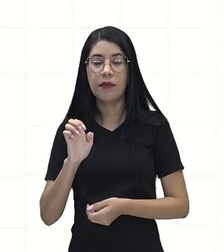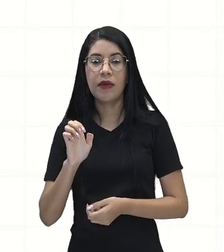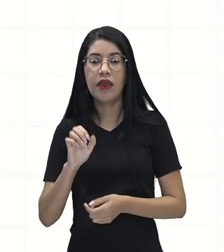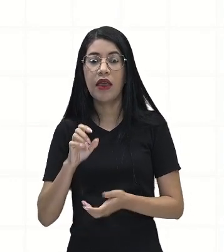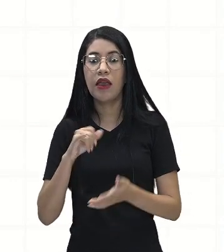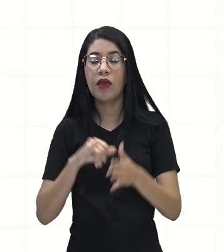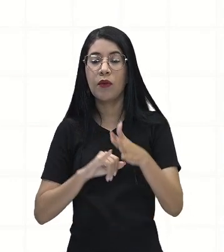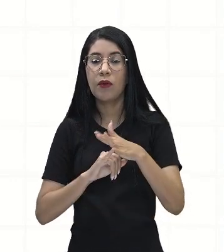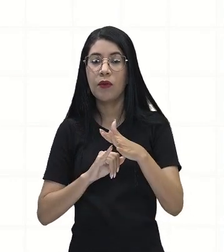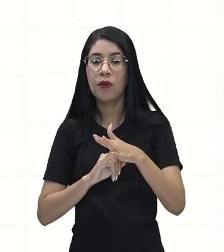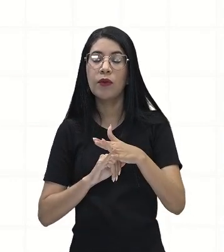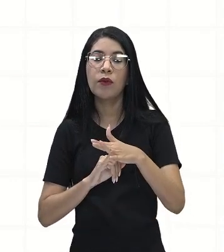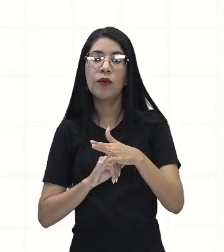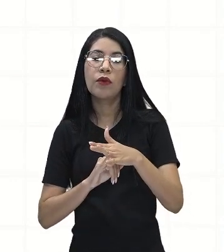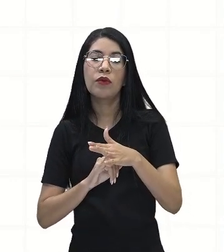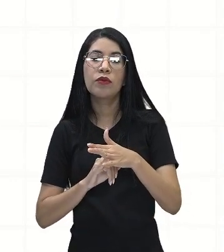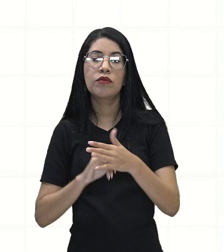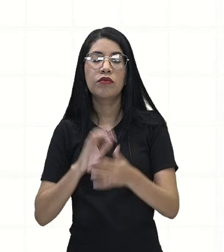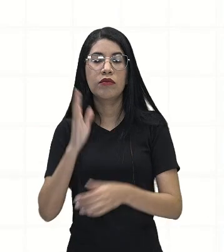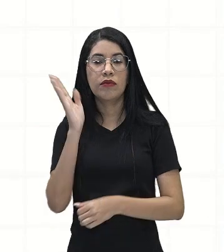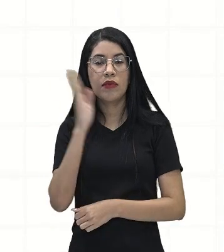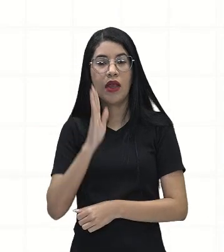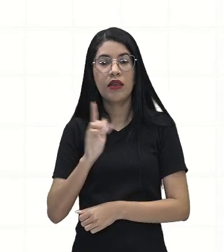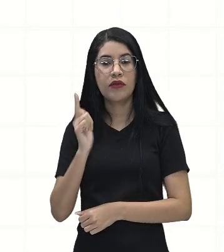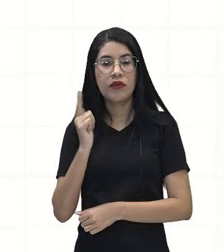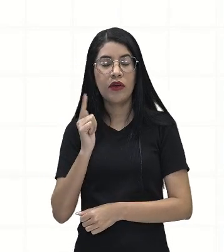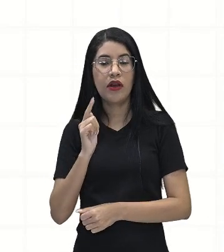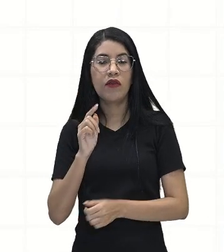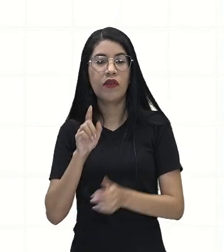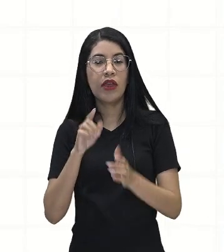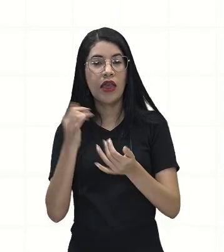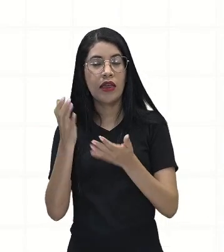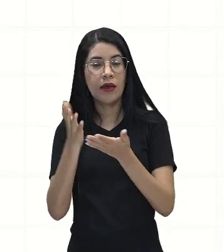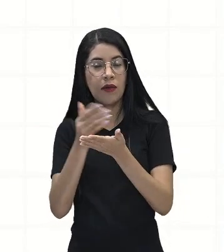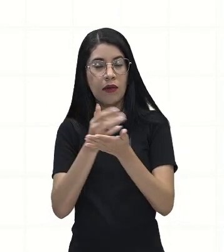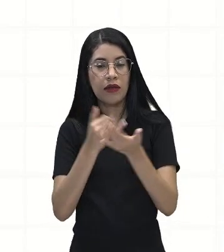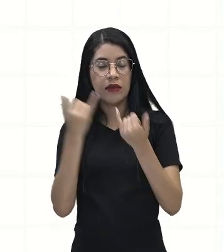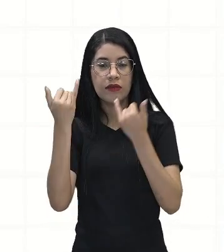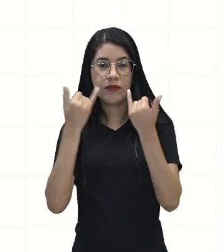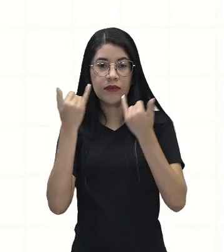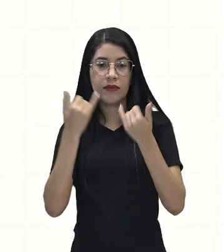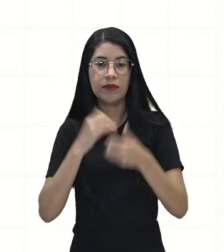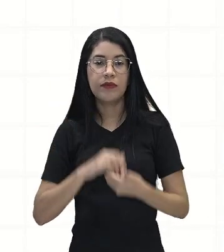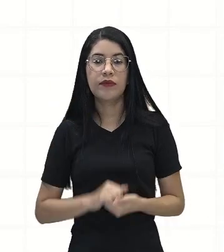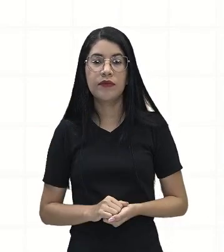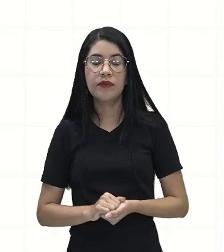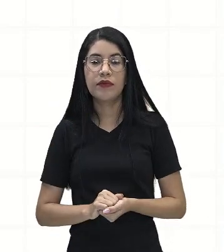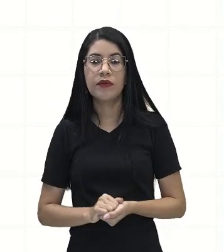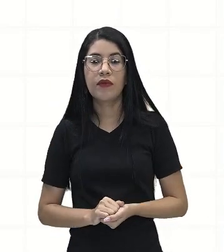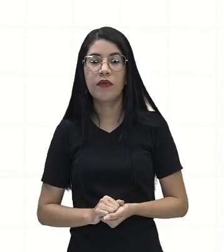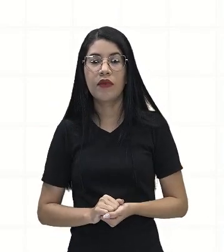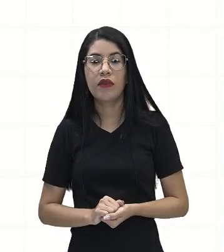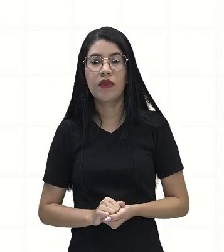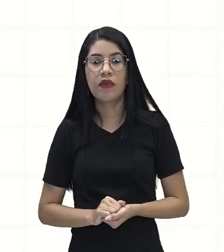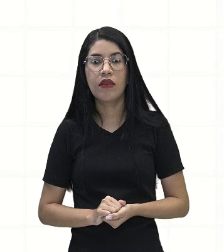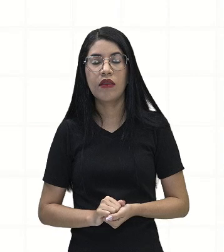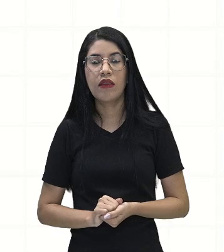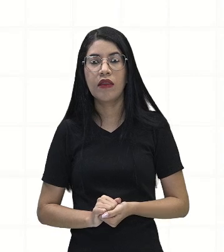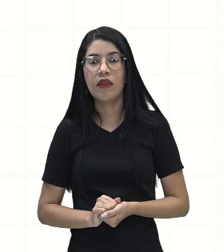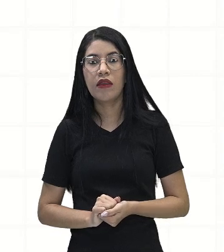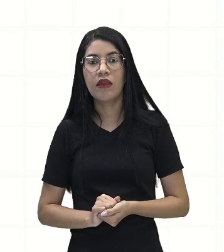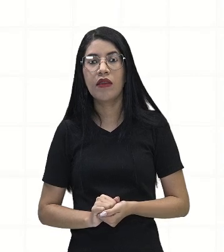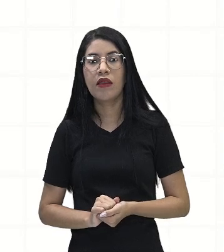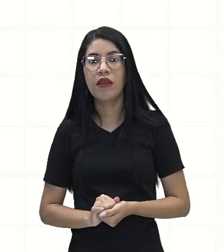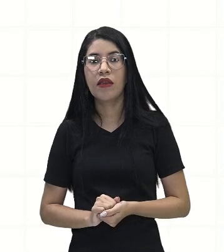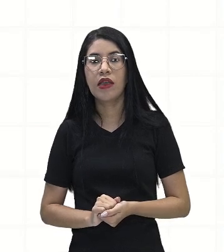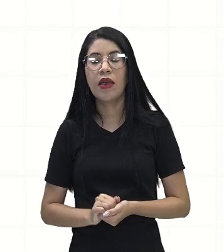Instituto Brasileiro de Geografia e Estatística, né? O IBGE. Então, onde consta lá no